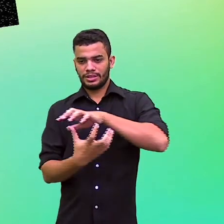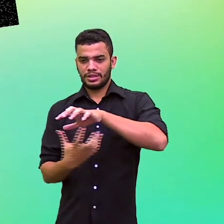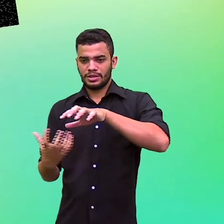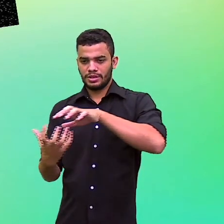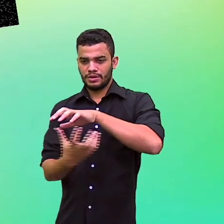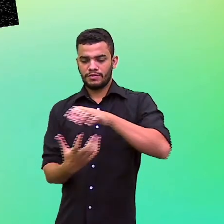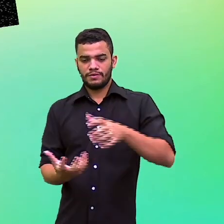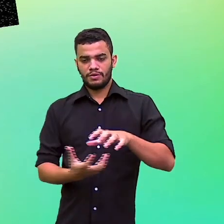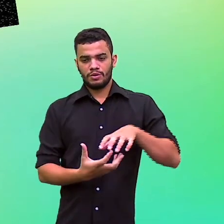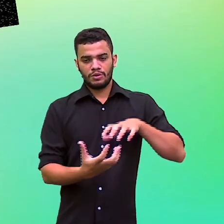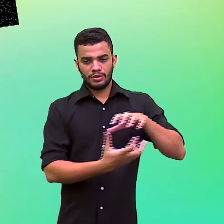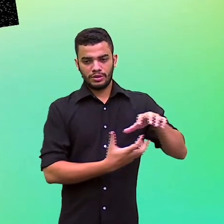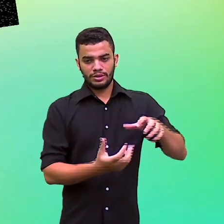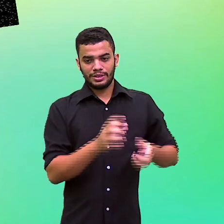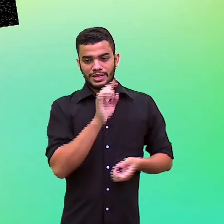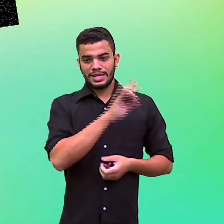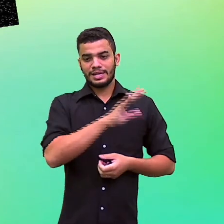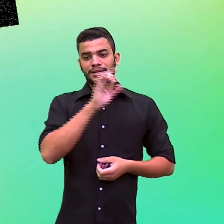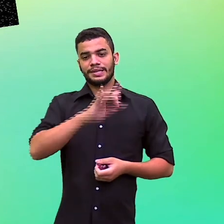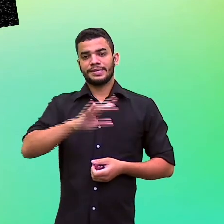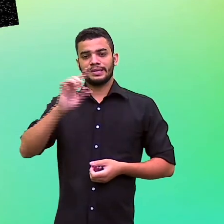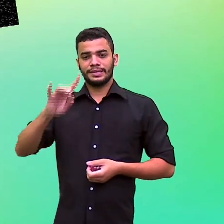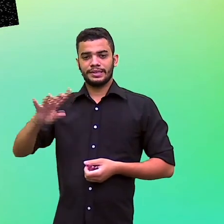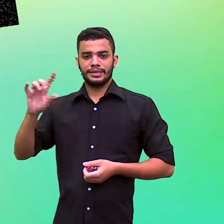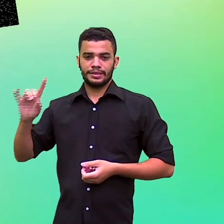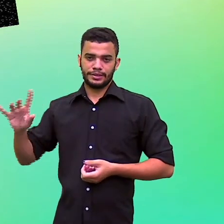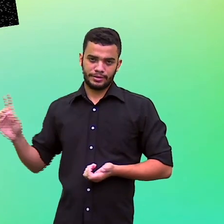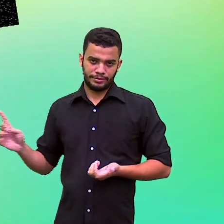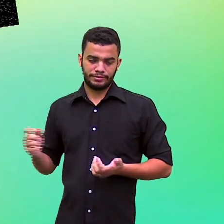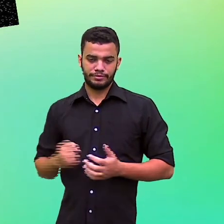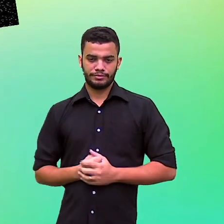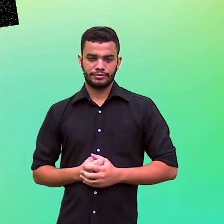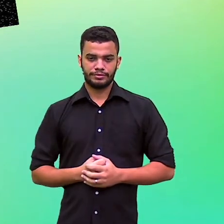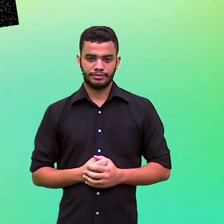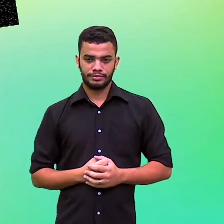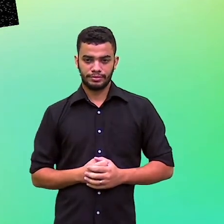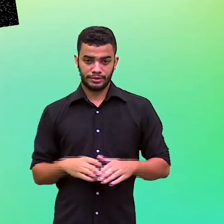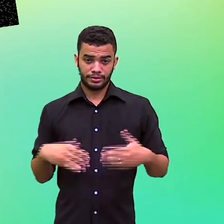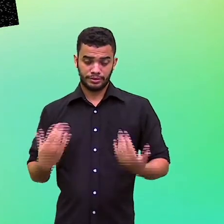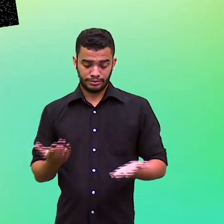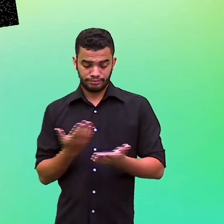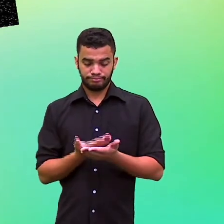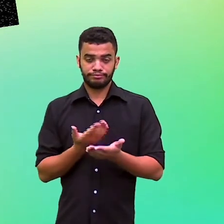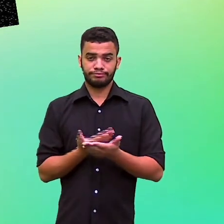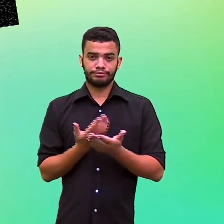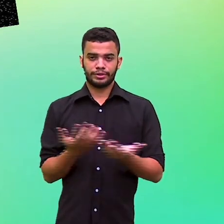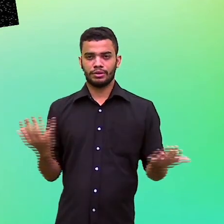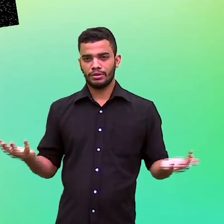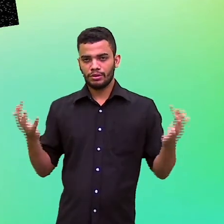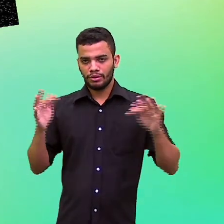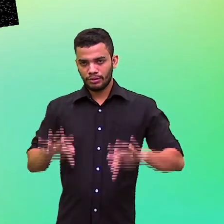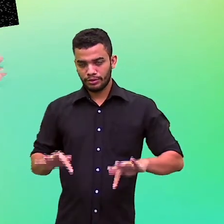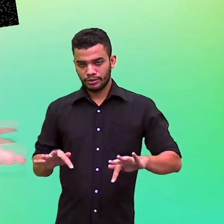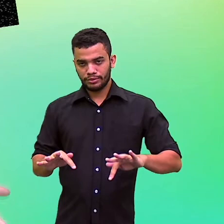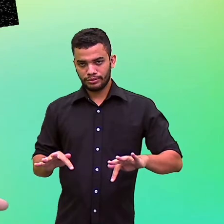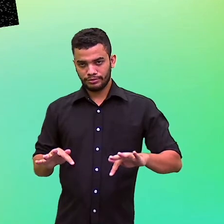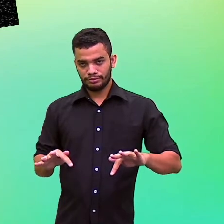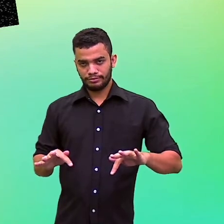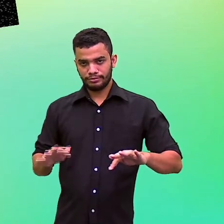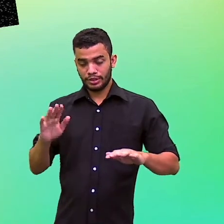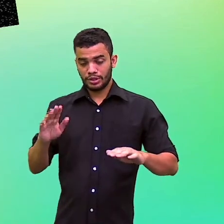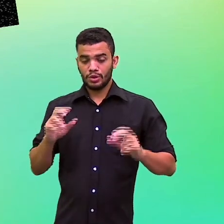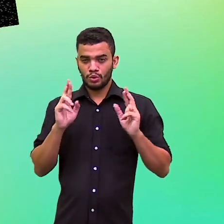balaiada, farroupilha, sabinada, cabanagem. E aqui encerramos mais uma aula. Espero que